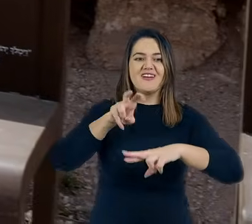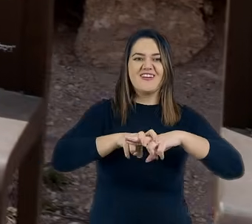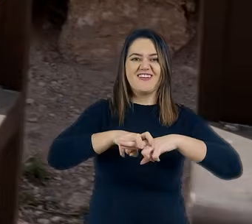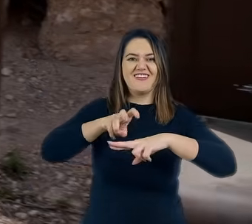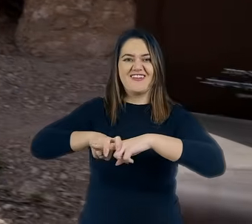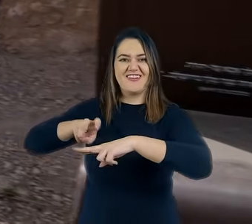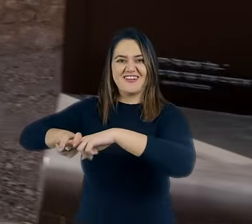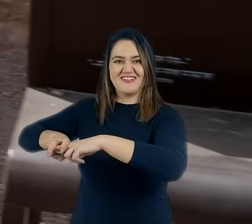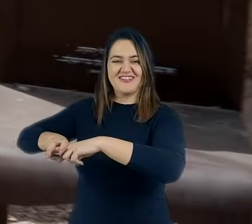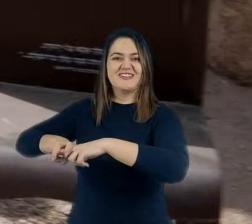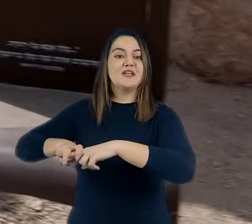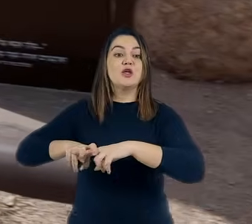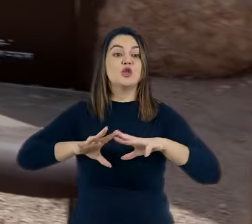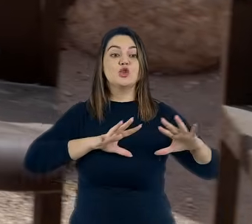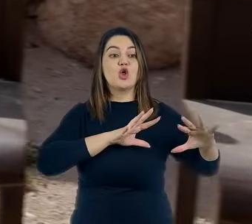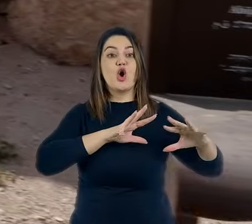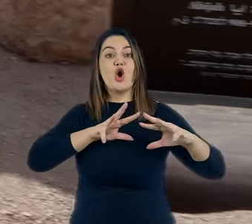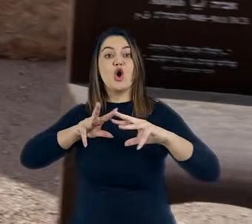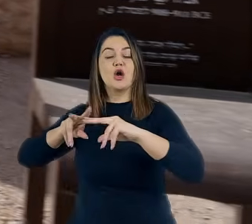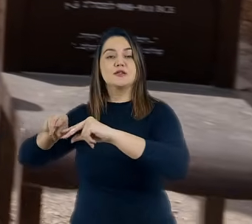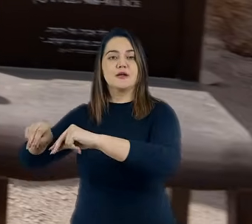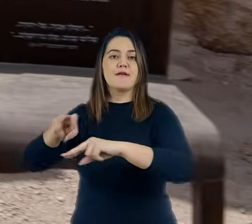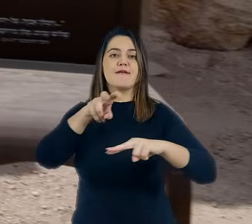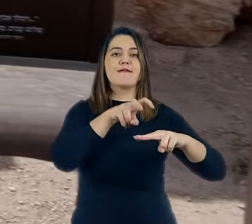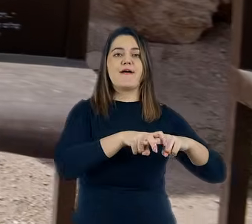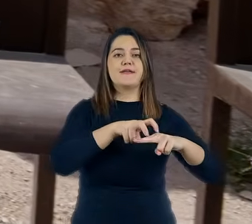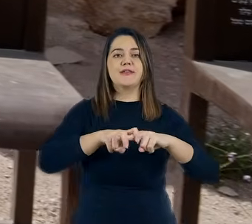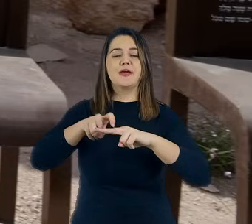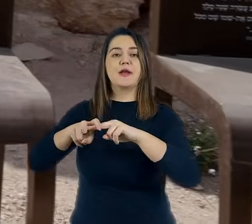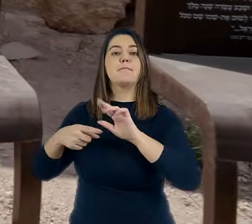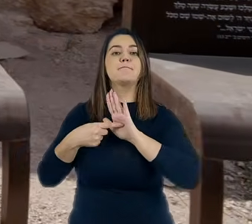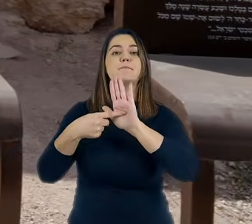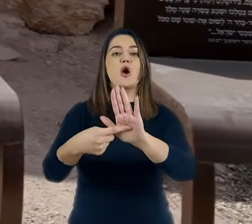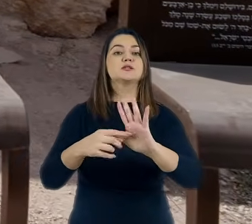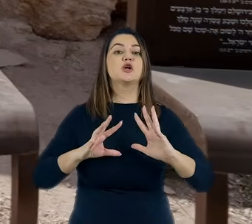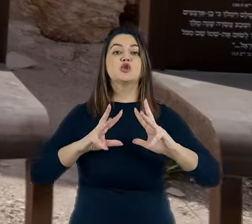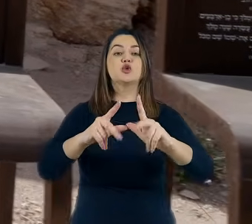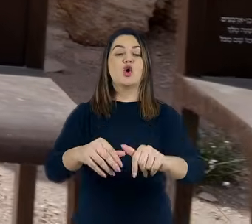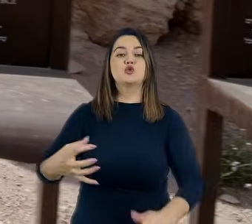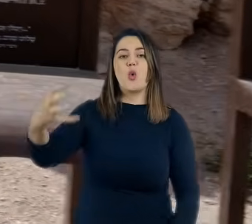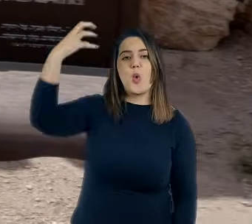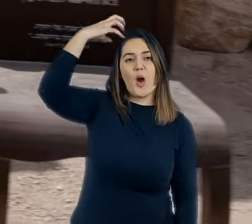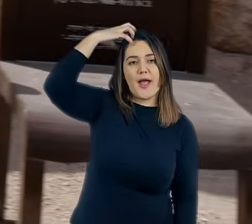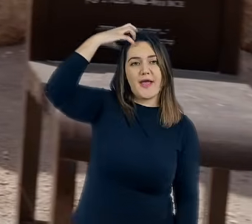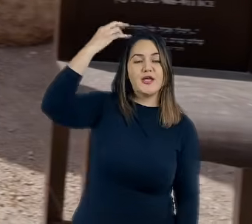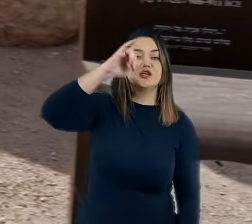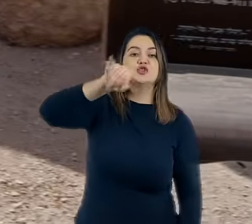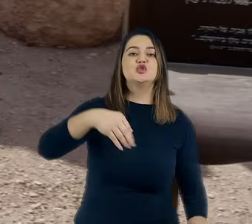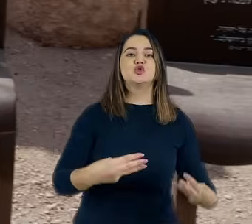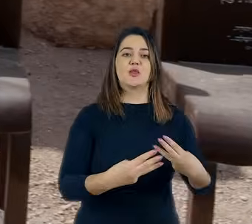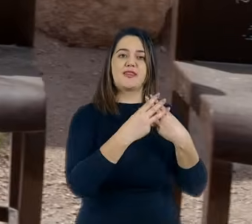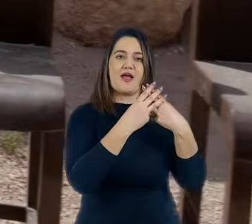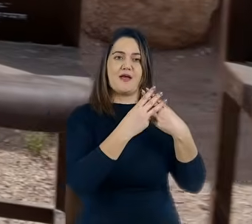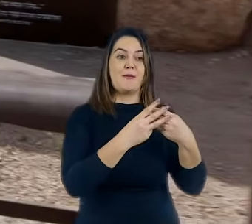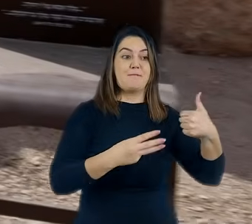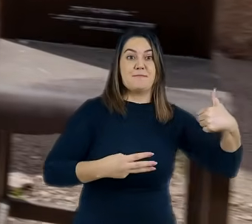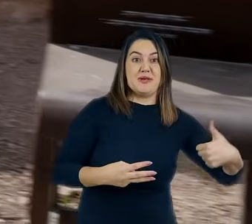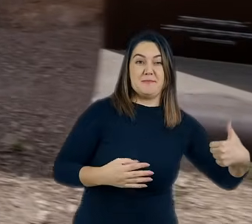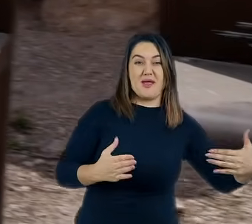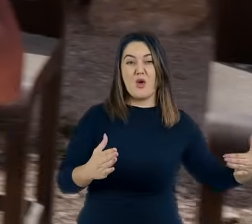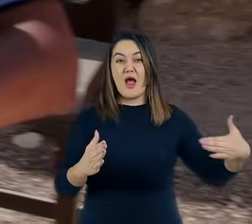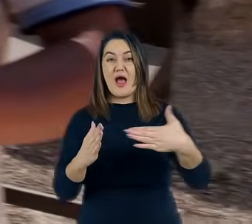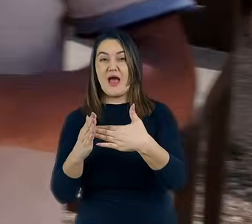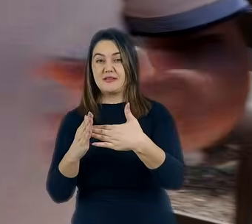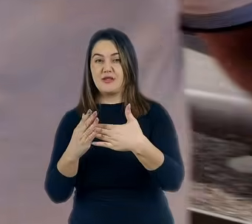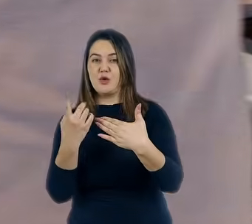você. Todas essas cadeiras que estão aqui mostram todos os reis de Judá, desde o primeiro até o